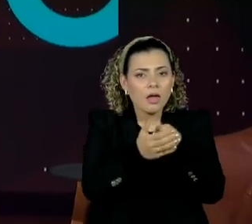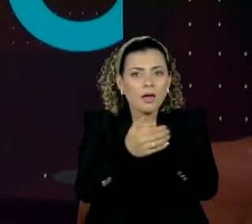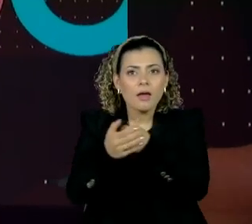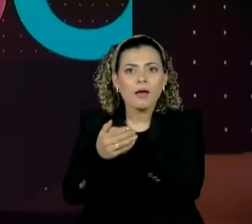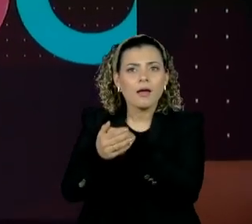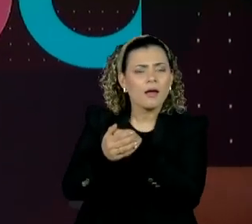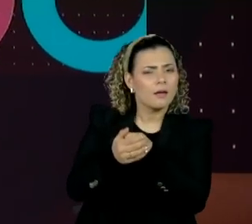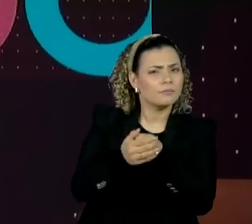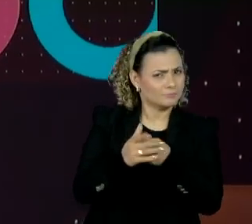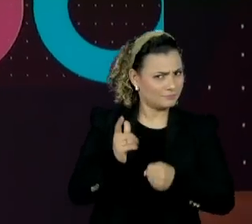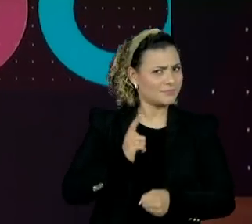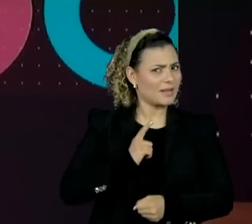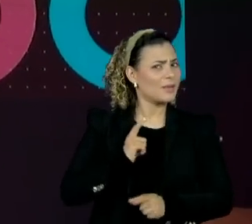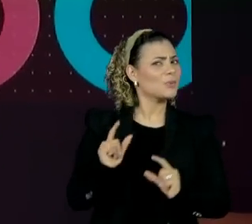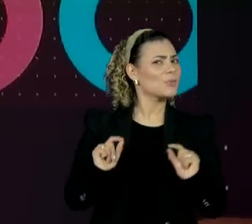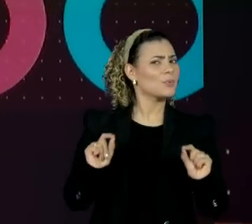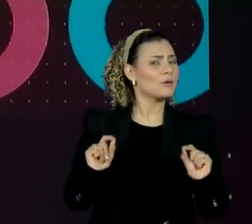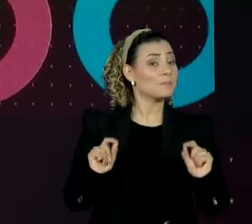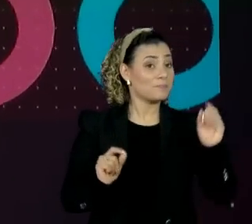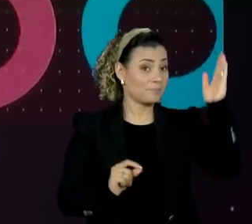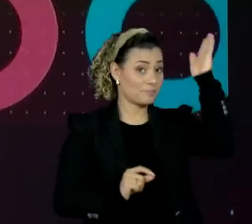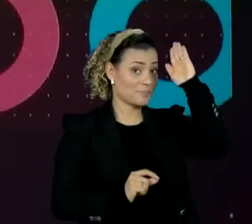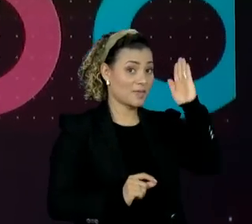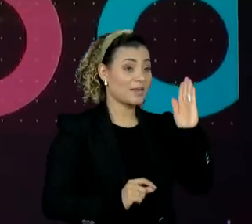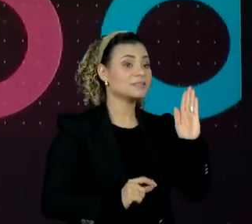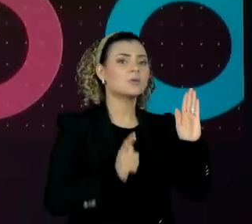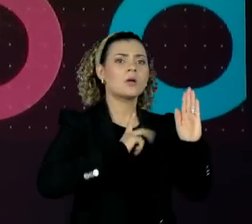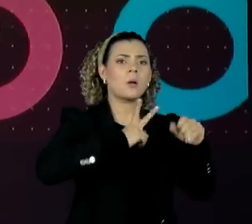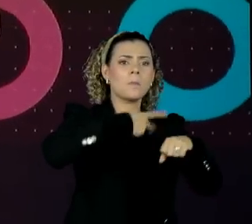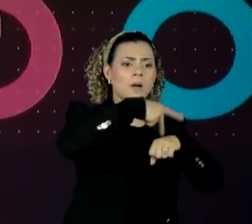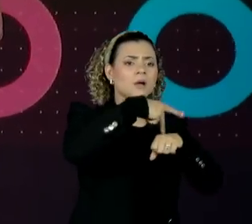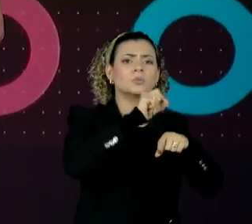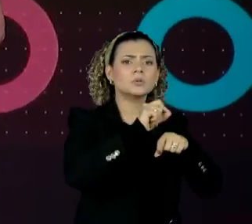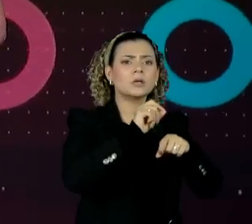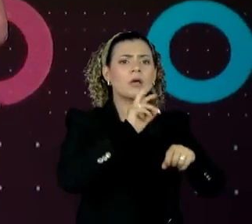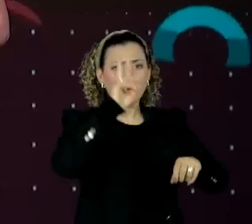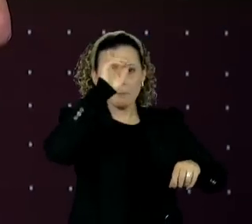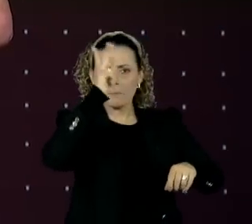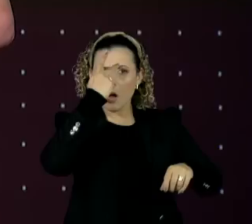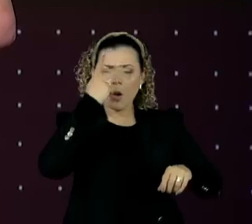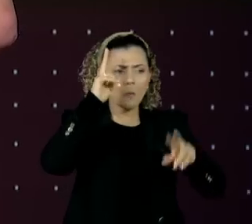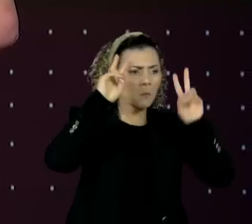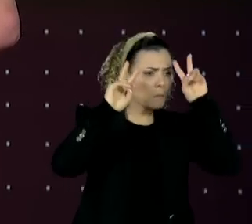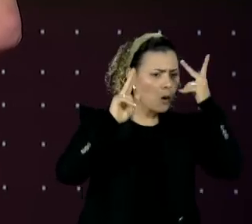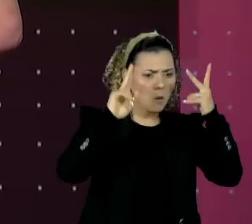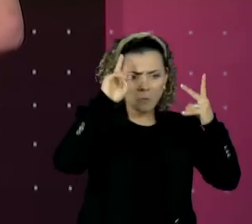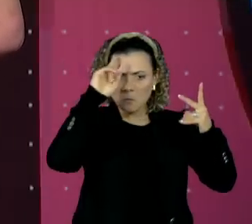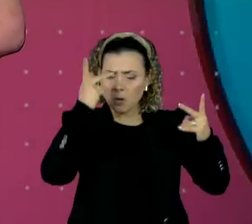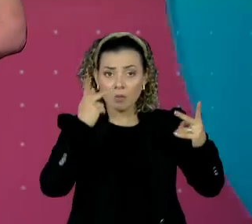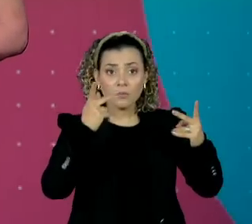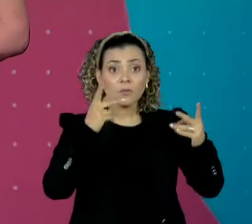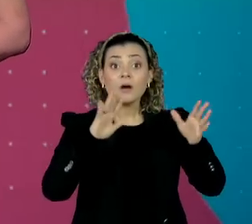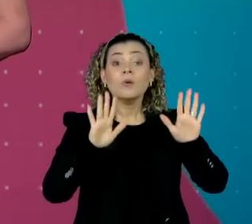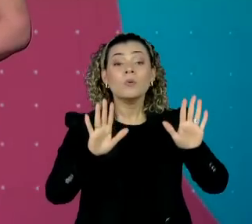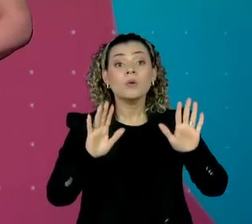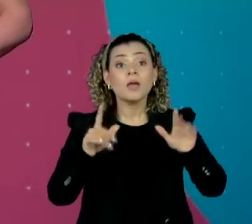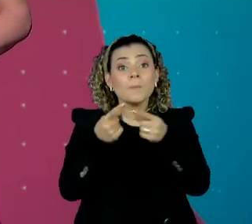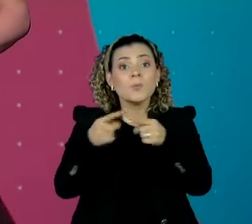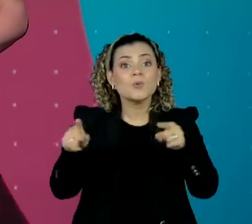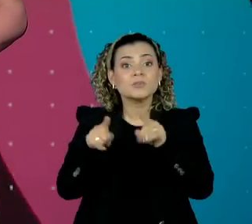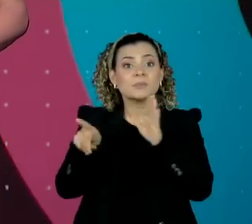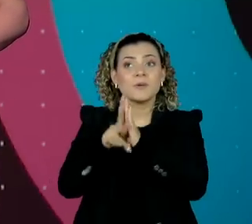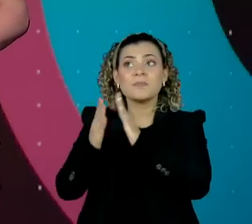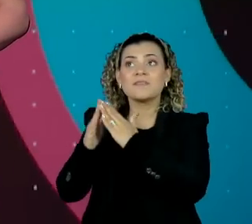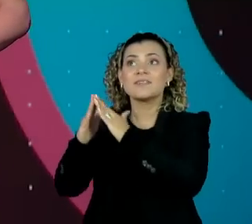paralelos. E para dizer que o Brasil é um país de contradições e levar o som do morro para o asfalto.